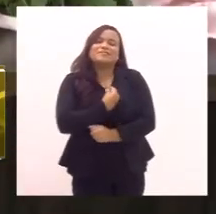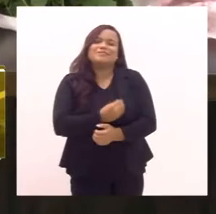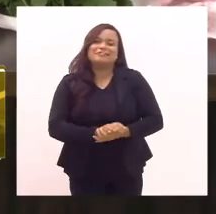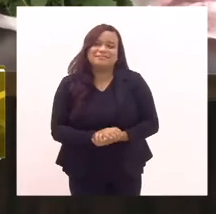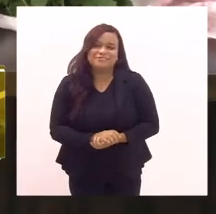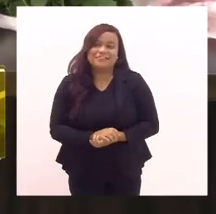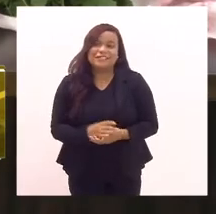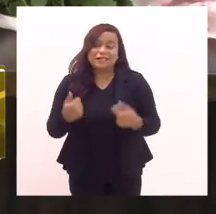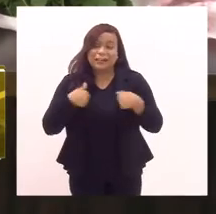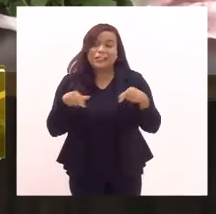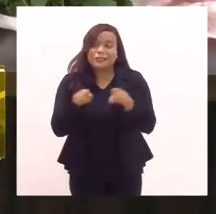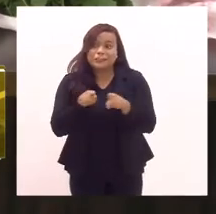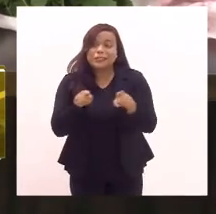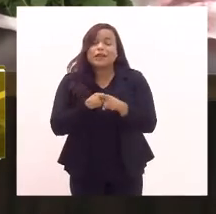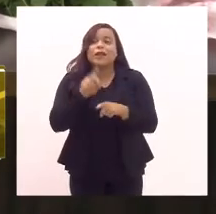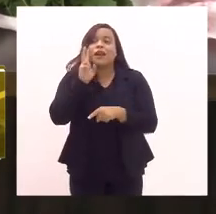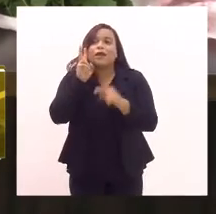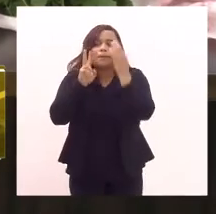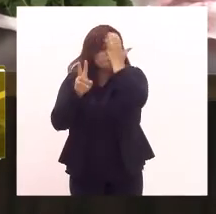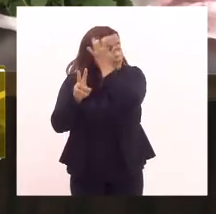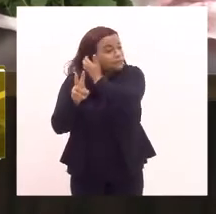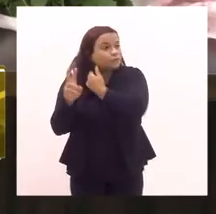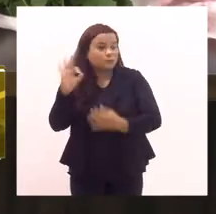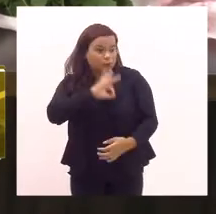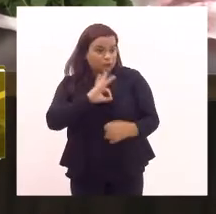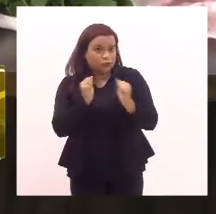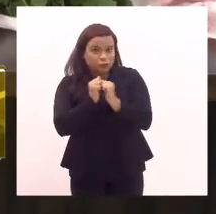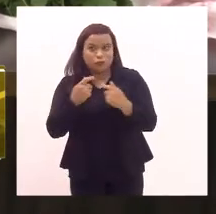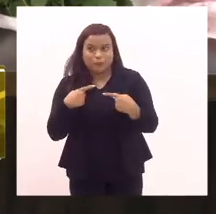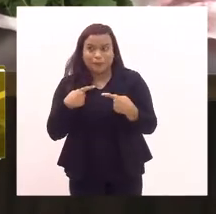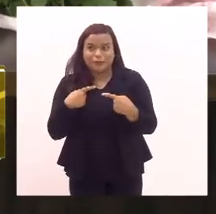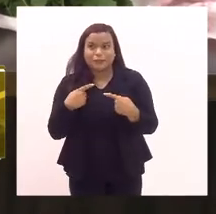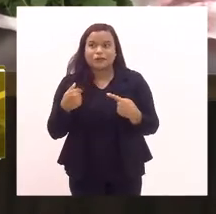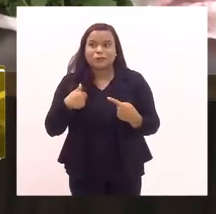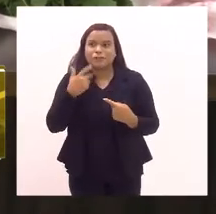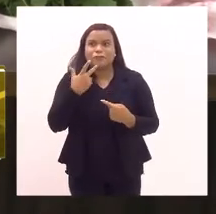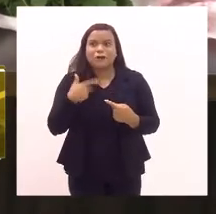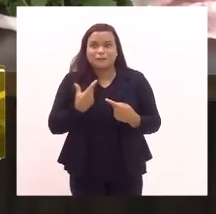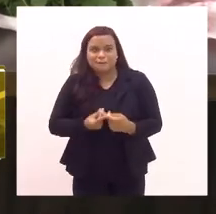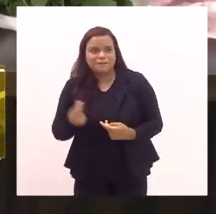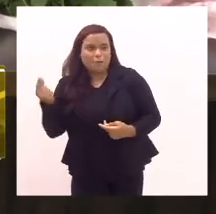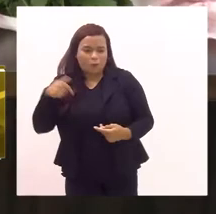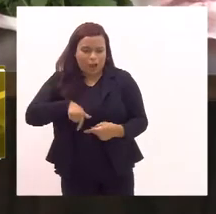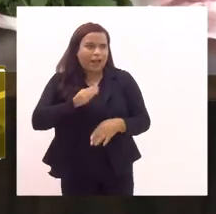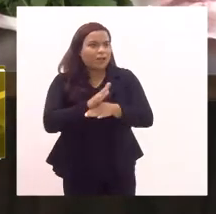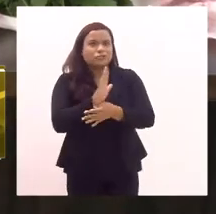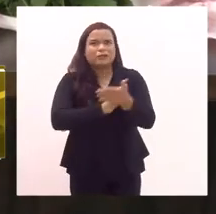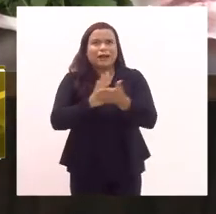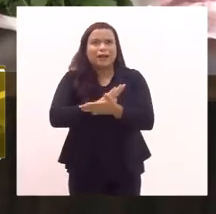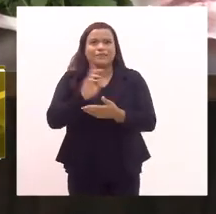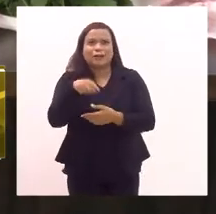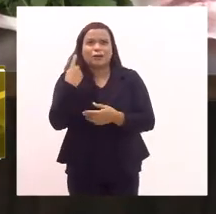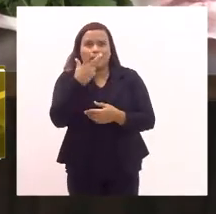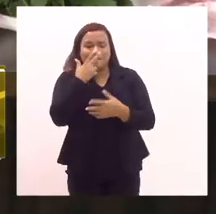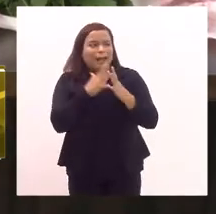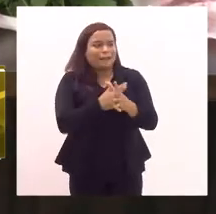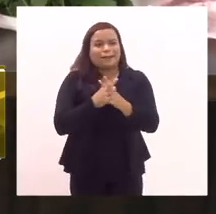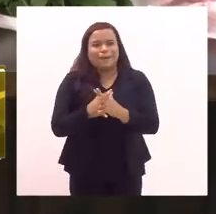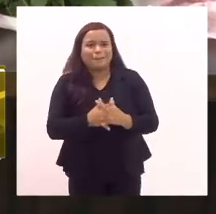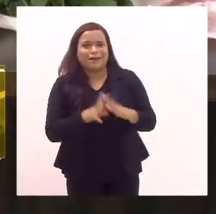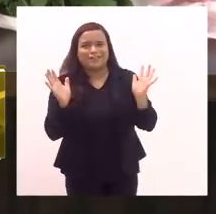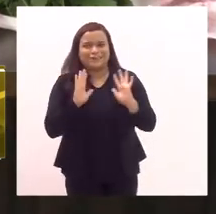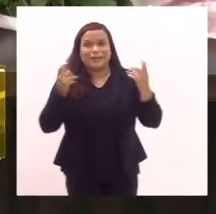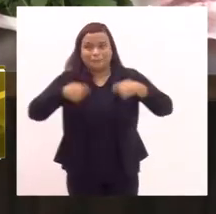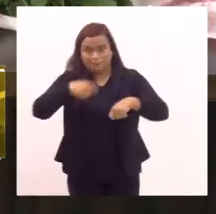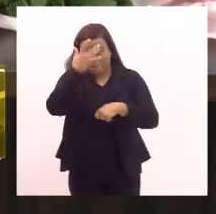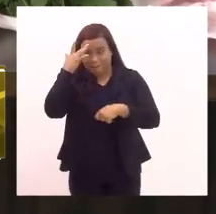até com os policiais estão comigo, no momento eu falei assim, meu irmão, vamos embora, que aqui nós não estamos ajudando em nada, nós estamos atrapalhando. Precisamos de